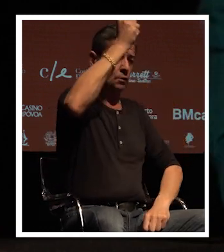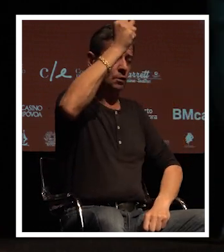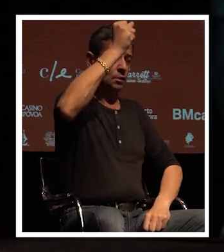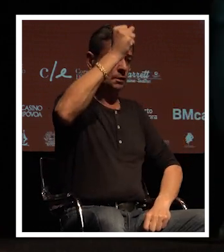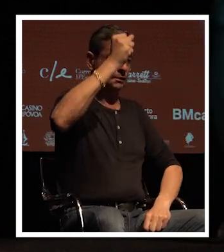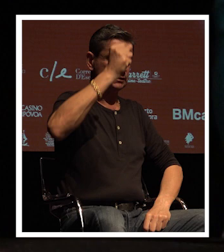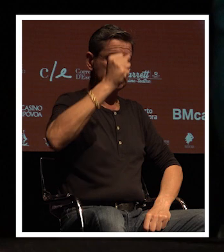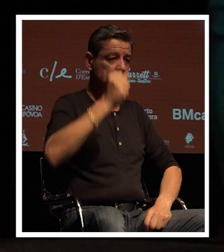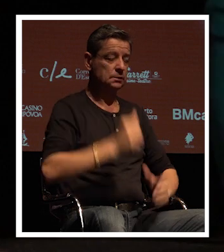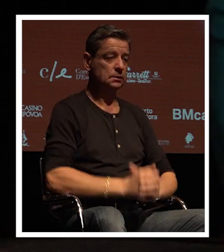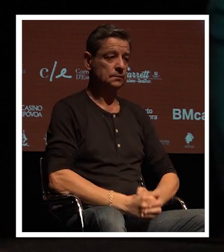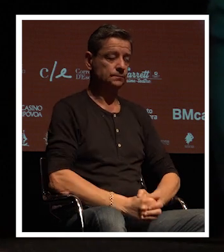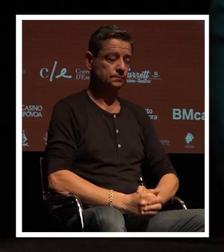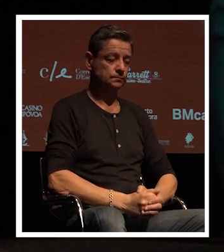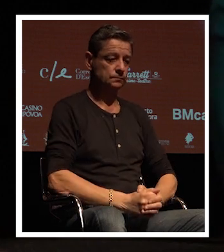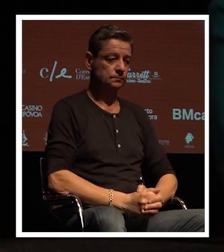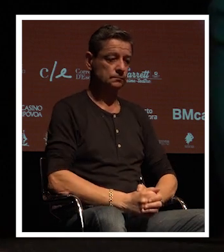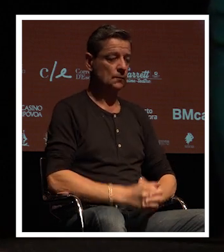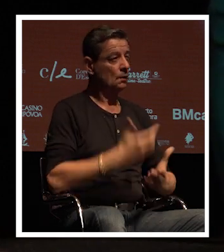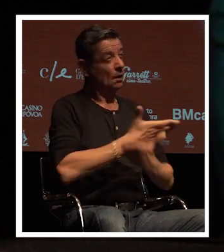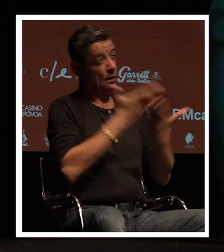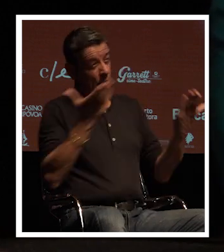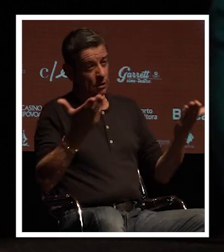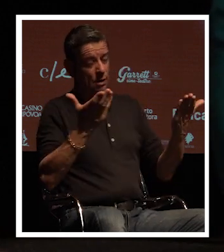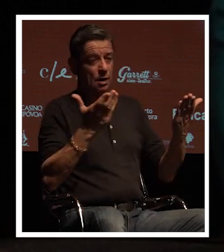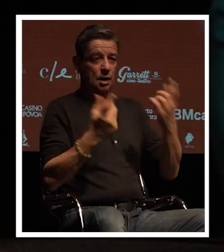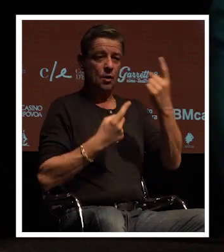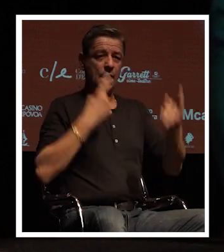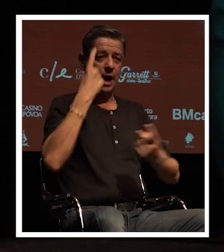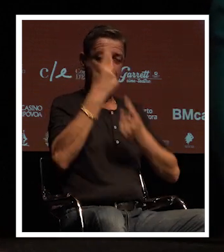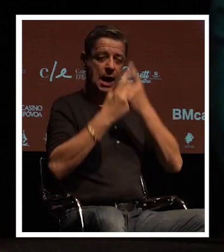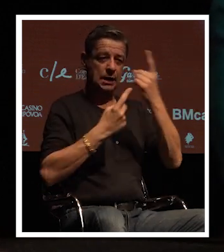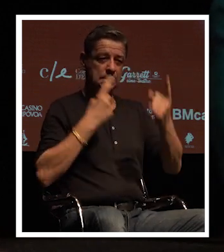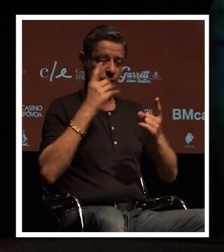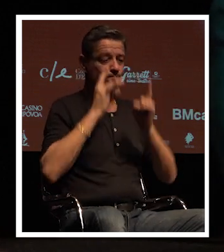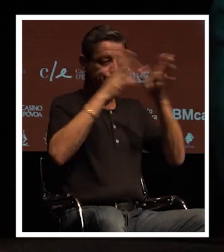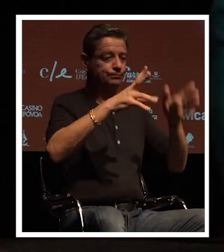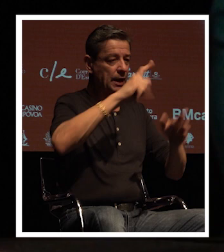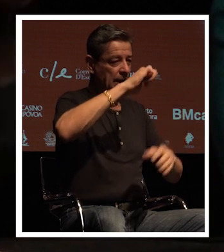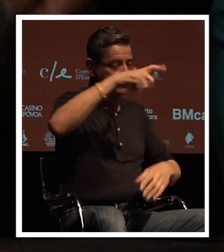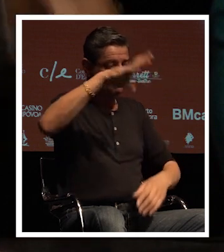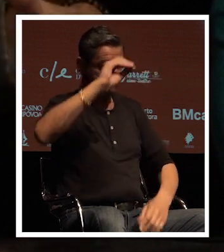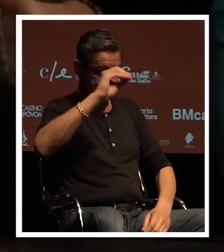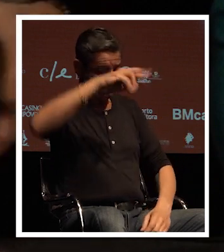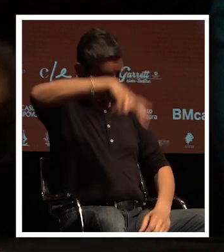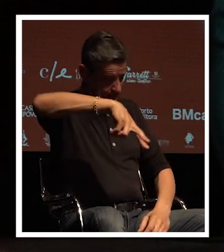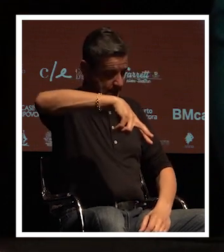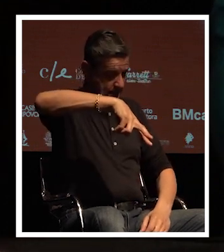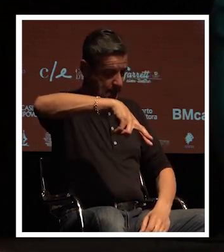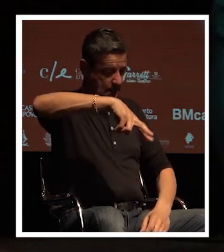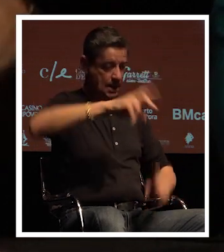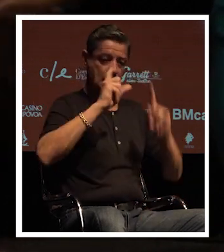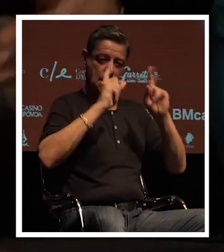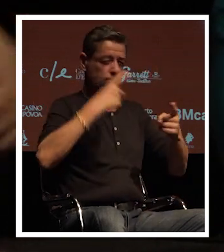de de de de metralhar alguma da da do do establishment e e de colocar no no centro